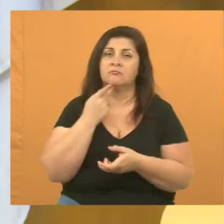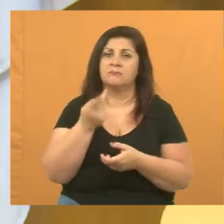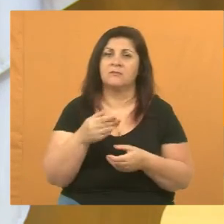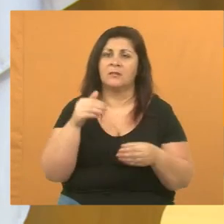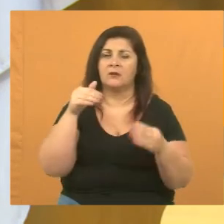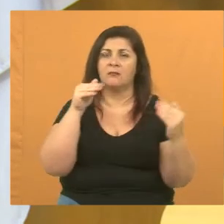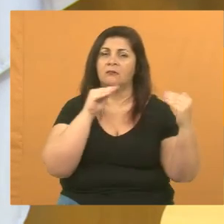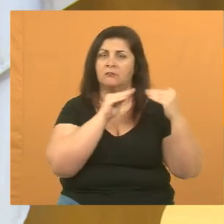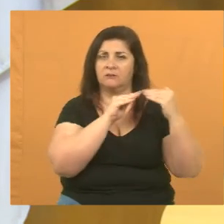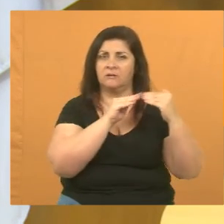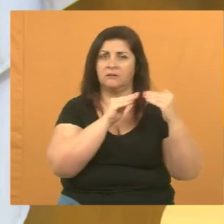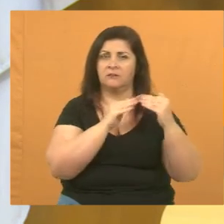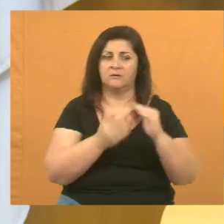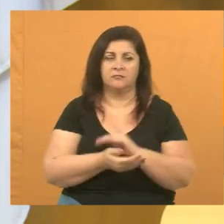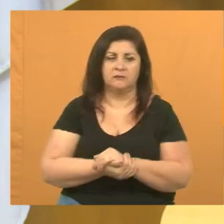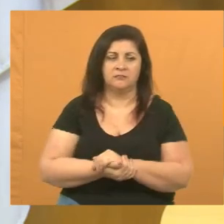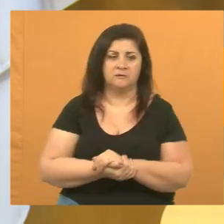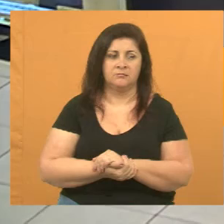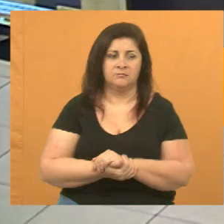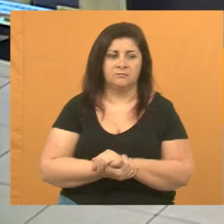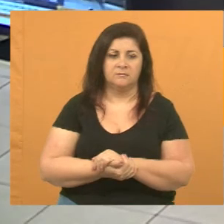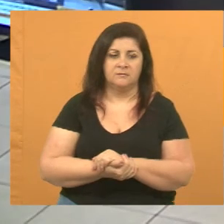meu voto é favorável a esse projeto.